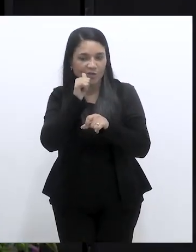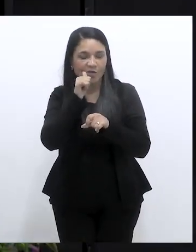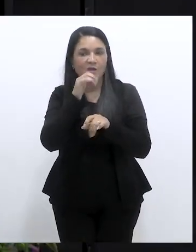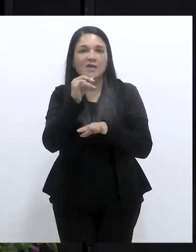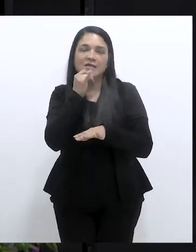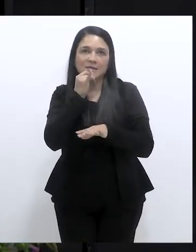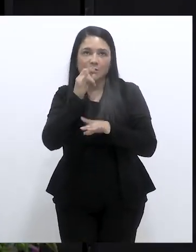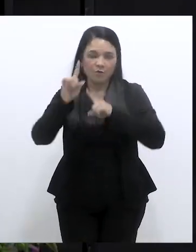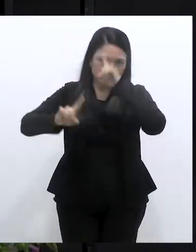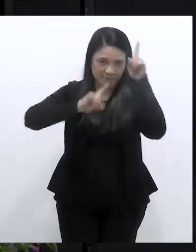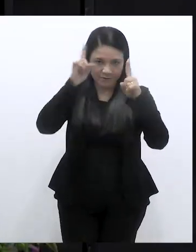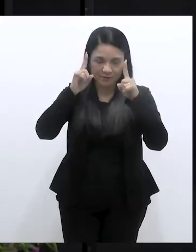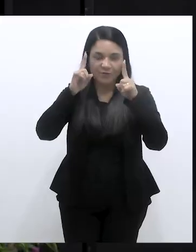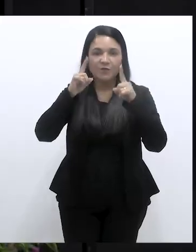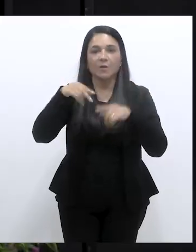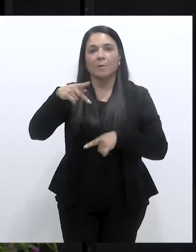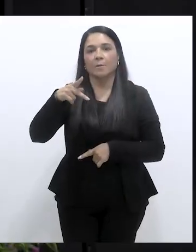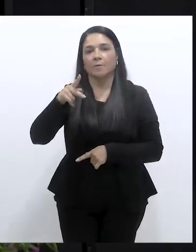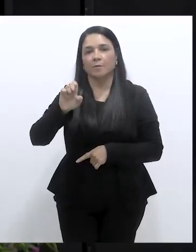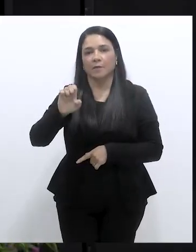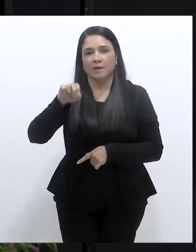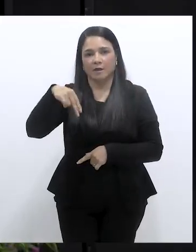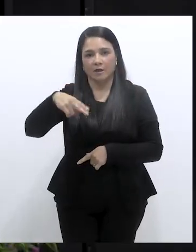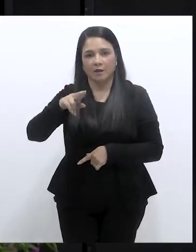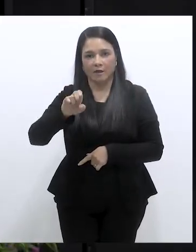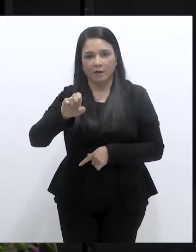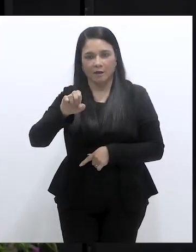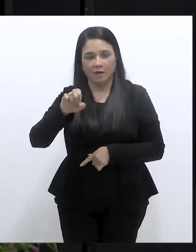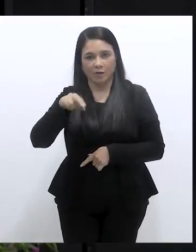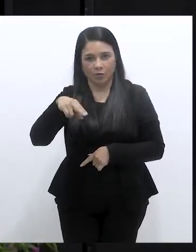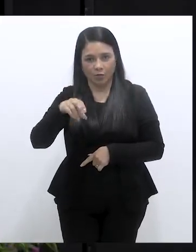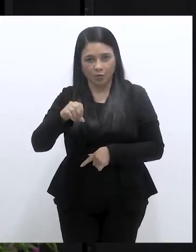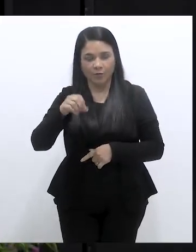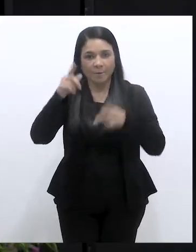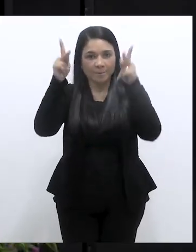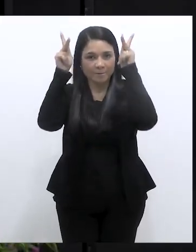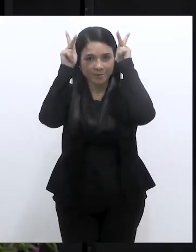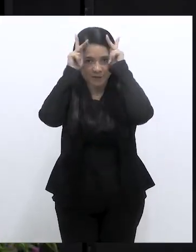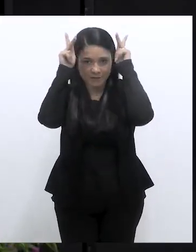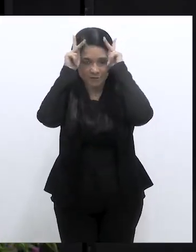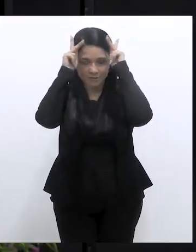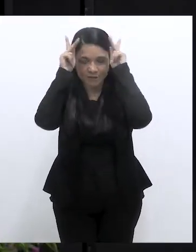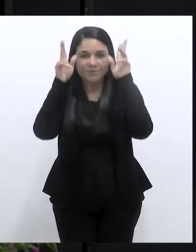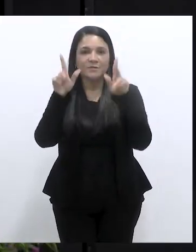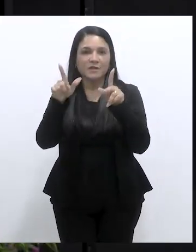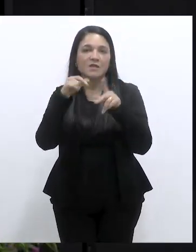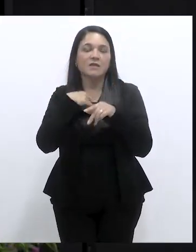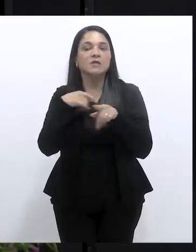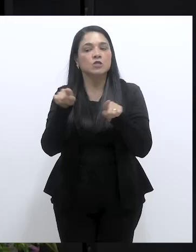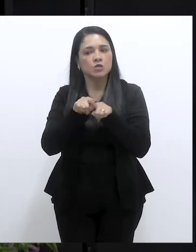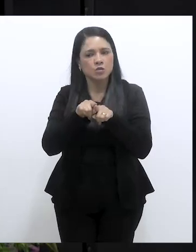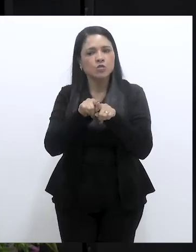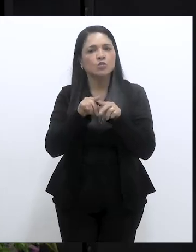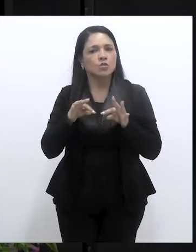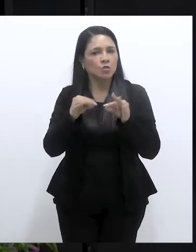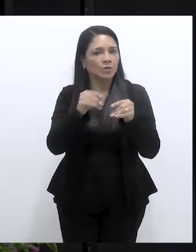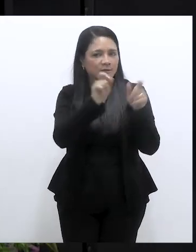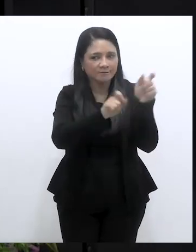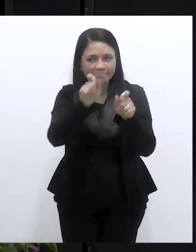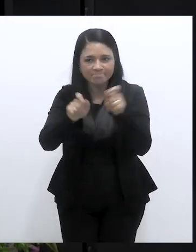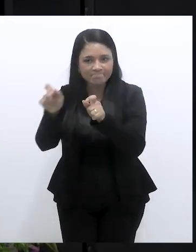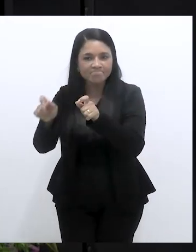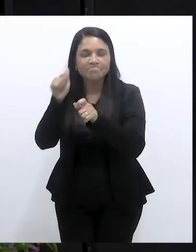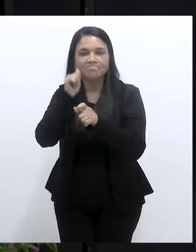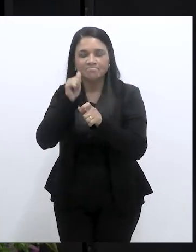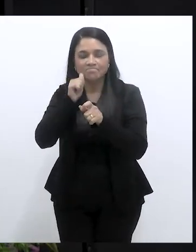vou inventar aqui, O Pequeno Príncipe, só para dar um clássico. E aí todas sim. as outras, então, também compactuam e começam a